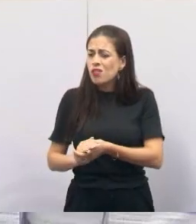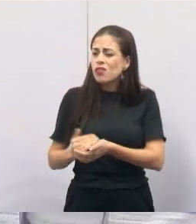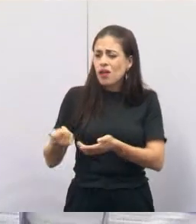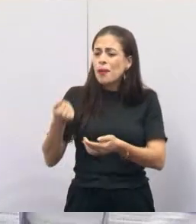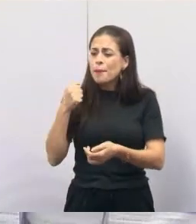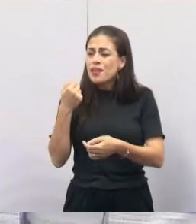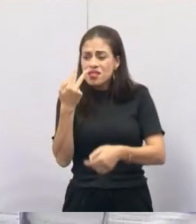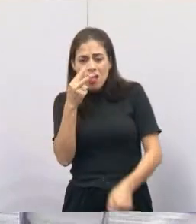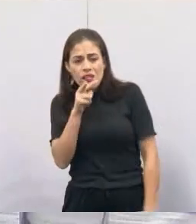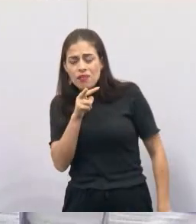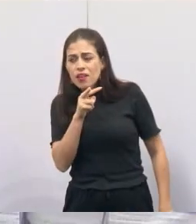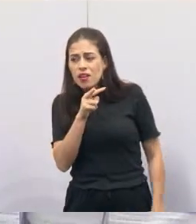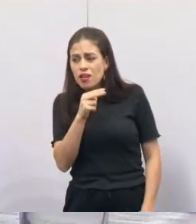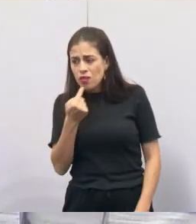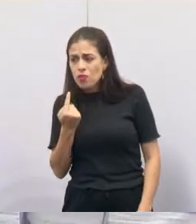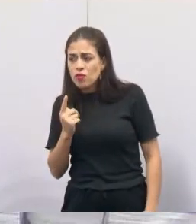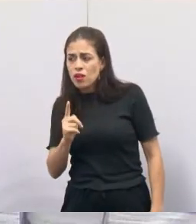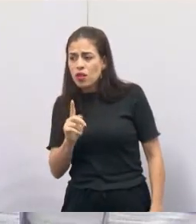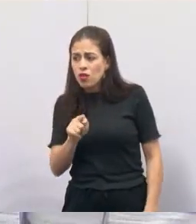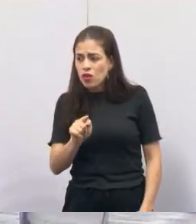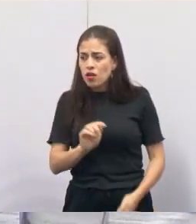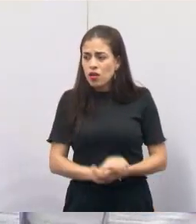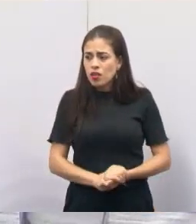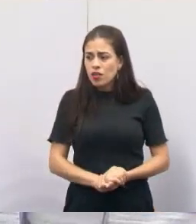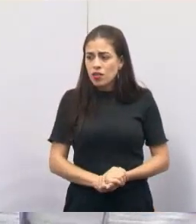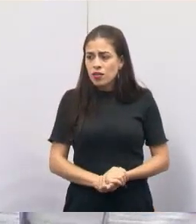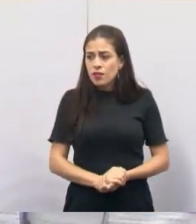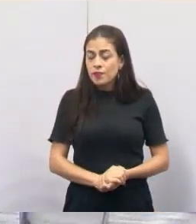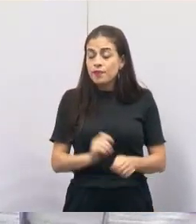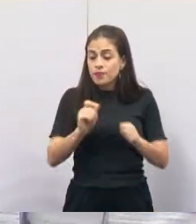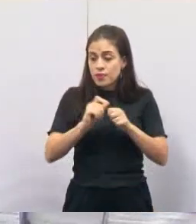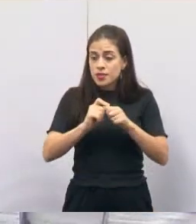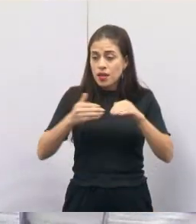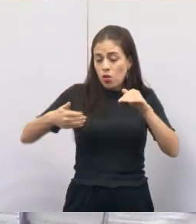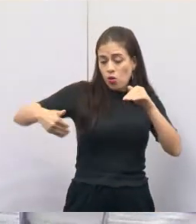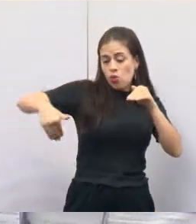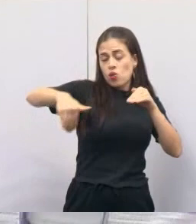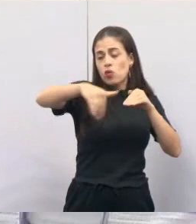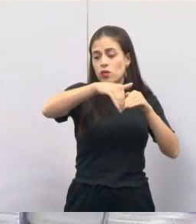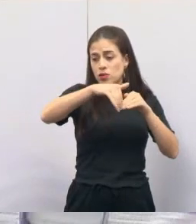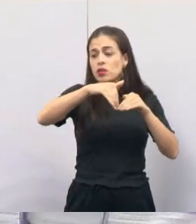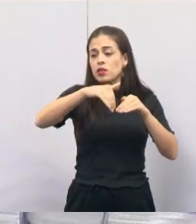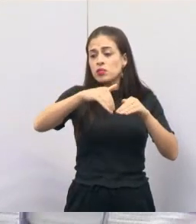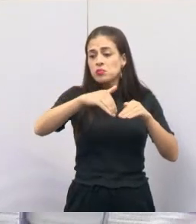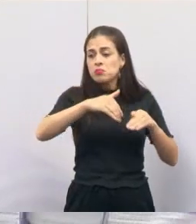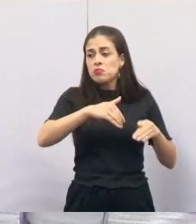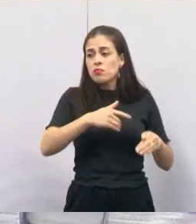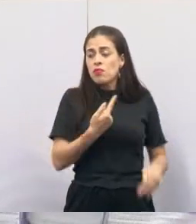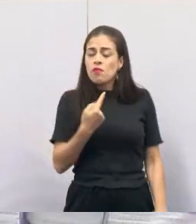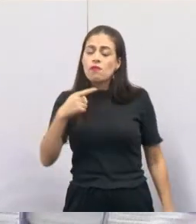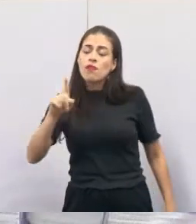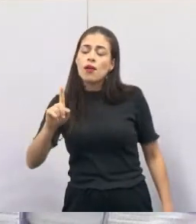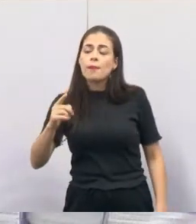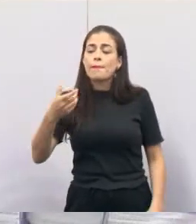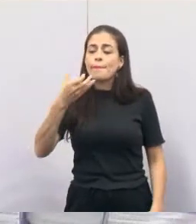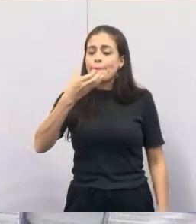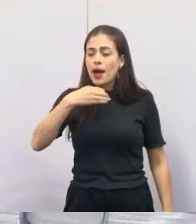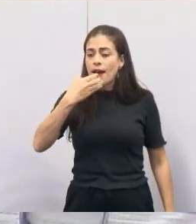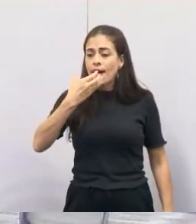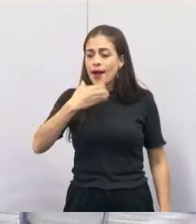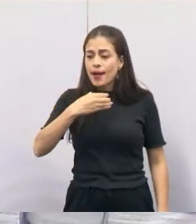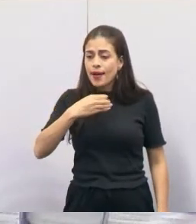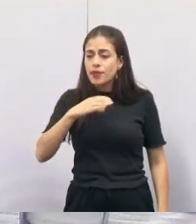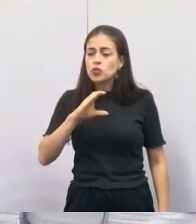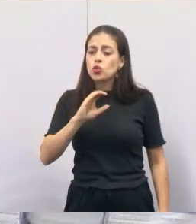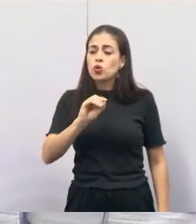isso aí. Estive lá. Olha a outra. Então, fazendo aquela rotatória, eles seguem para o lado de Paraíso. É